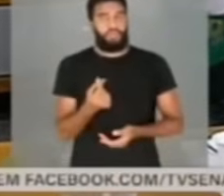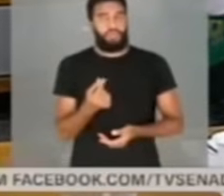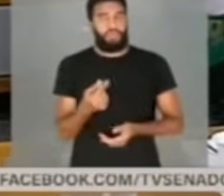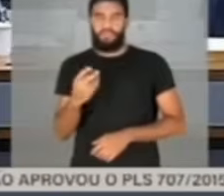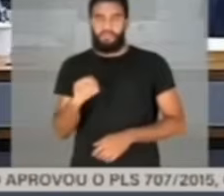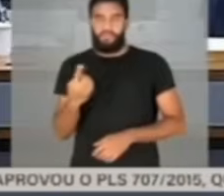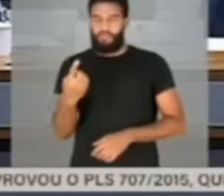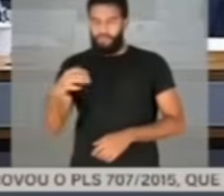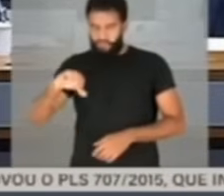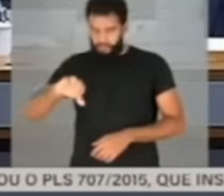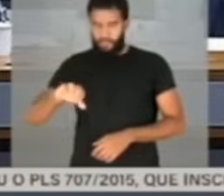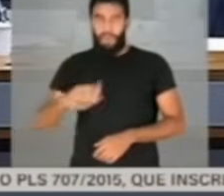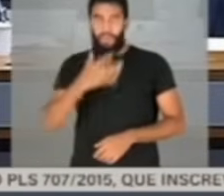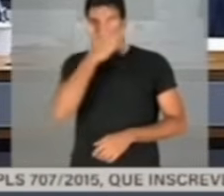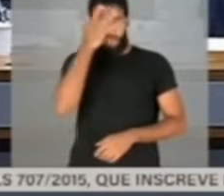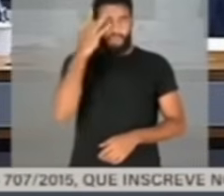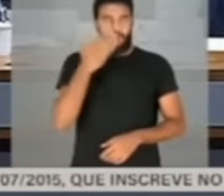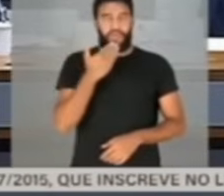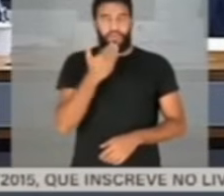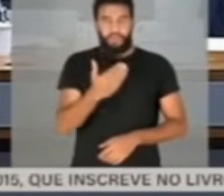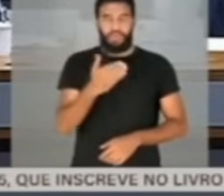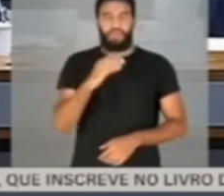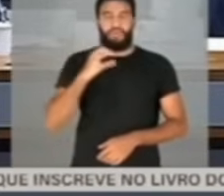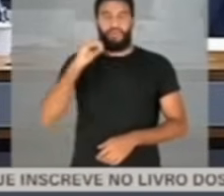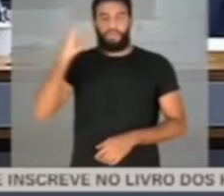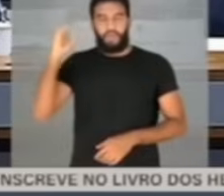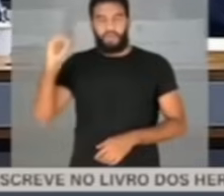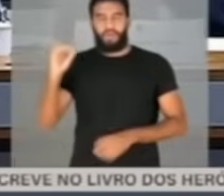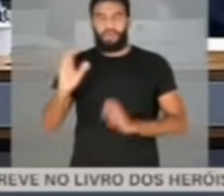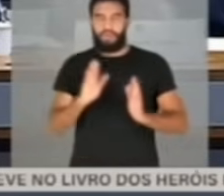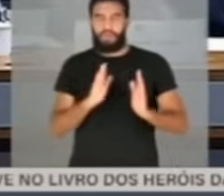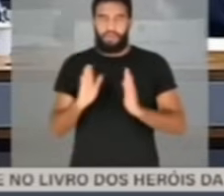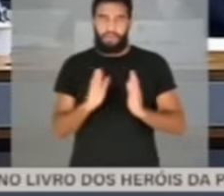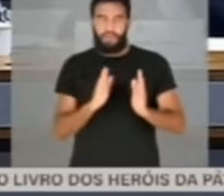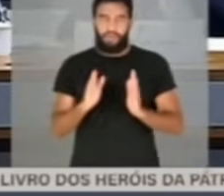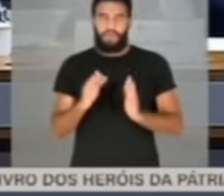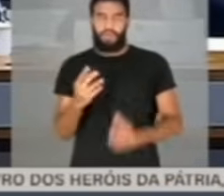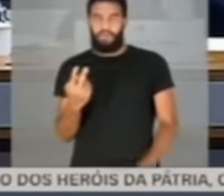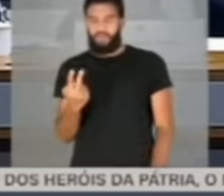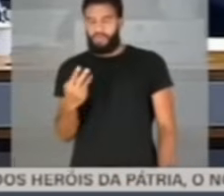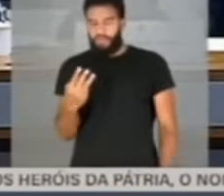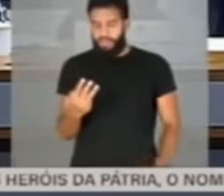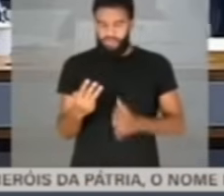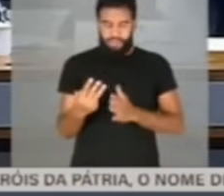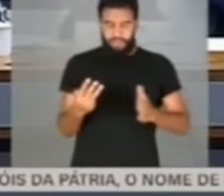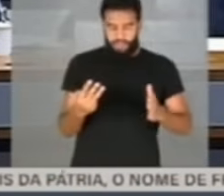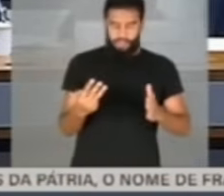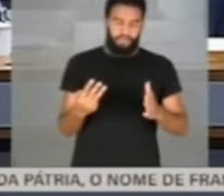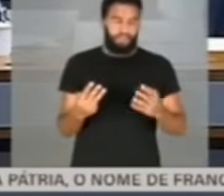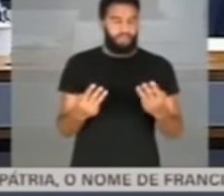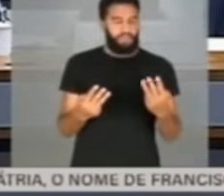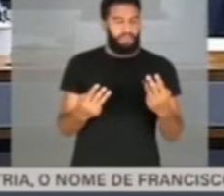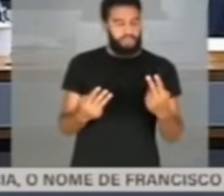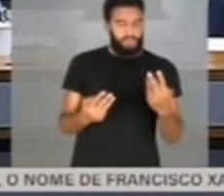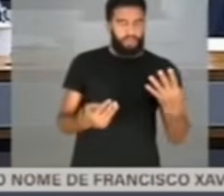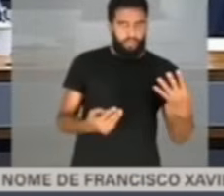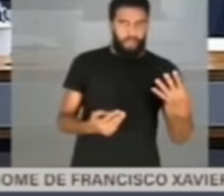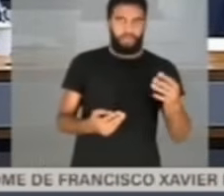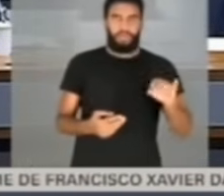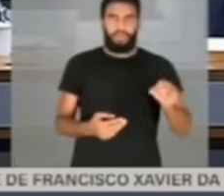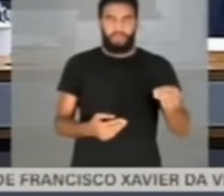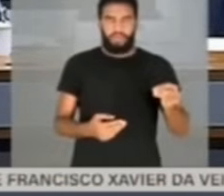Senado Federal quem requisitou a viagem entre o que ocorreria entre os dias 23 a 24 de janeiro de